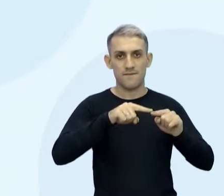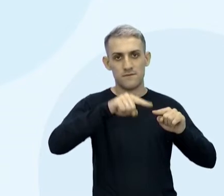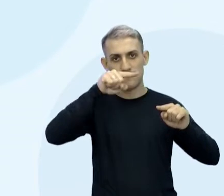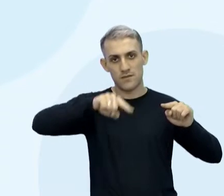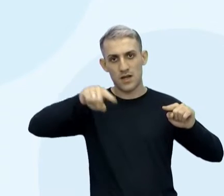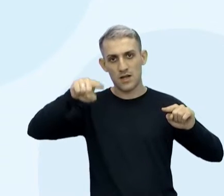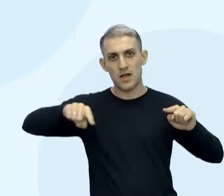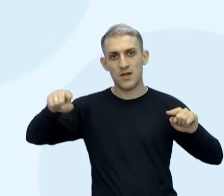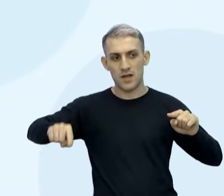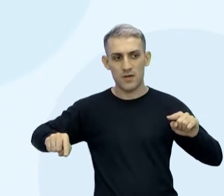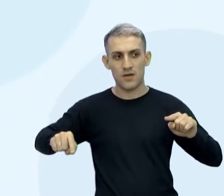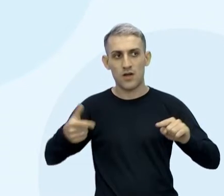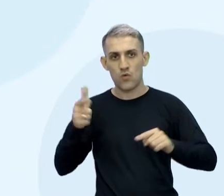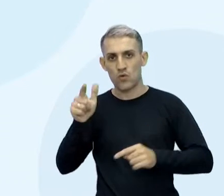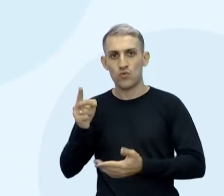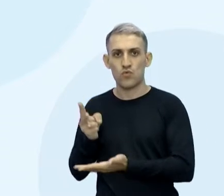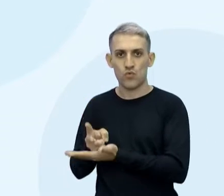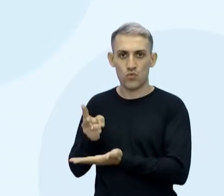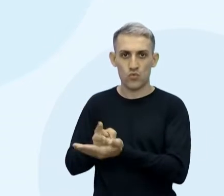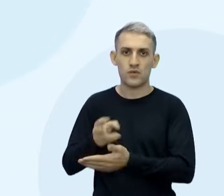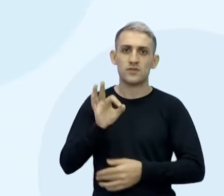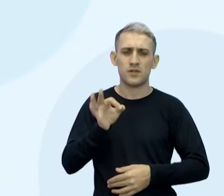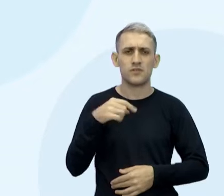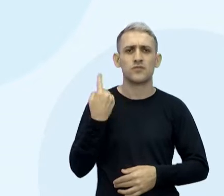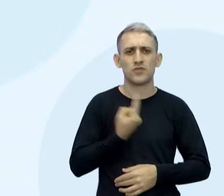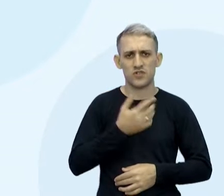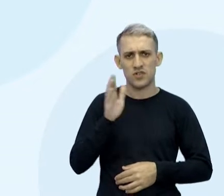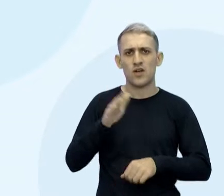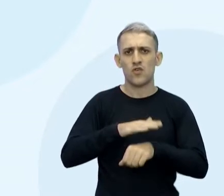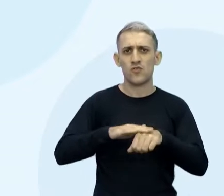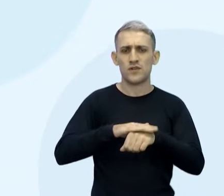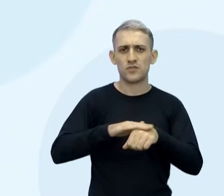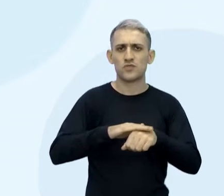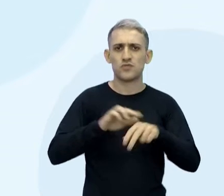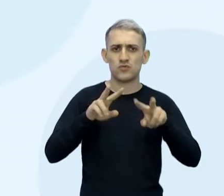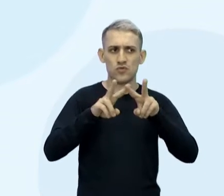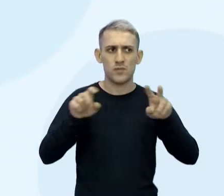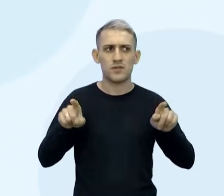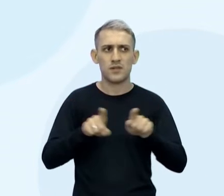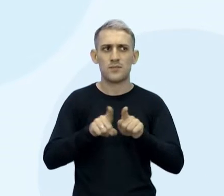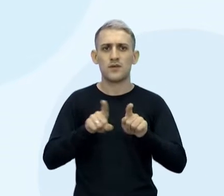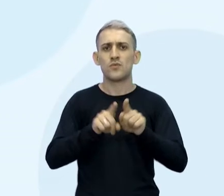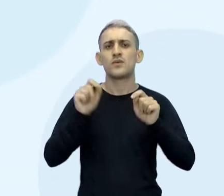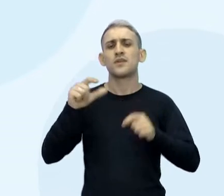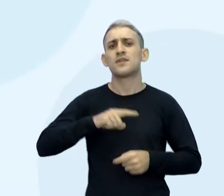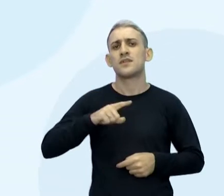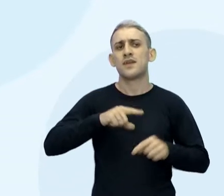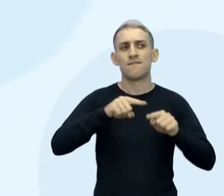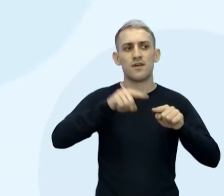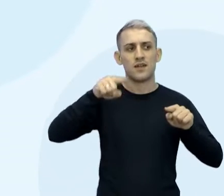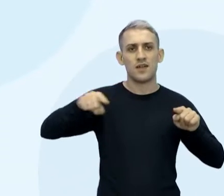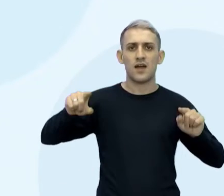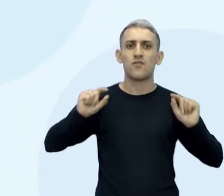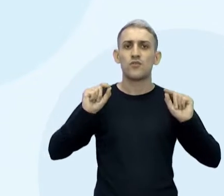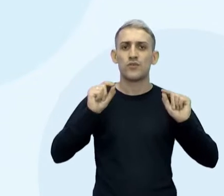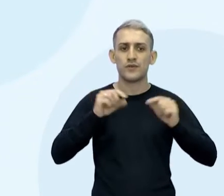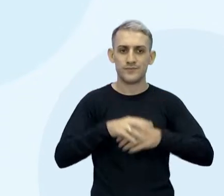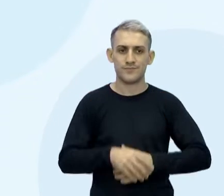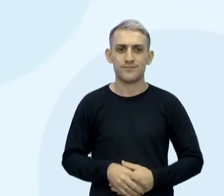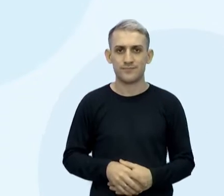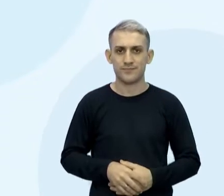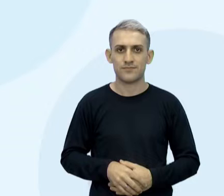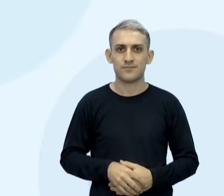Variável e constante. Né? A gente já falou um pouquinho sobre isso também. O que vinha a ser uma variável?